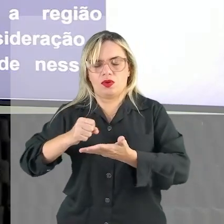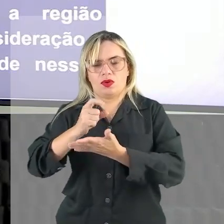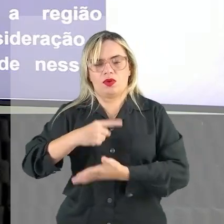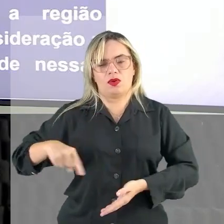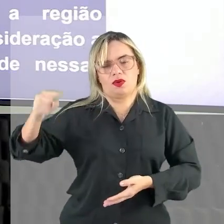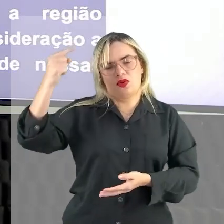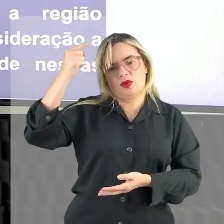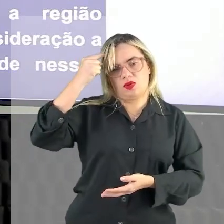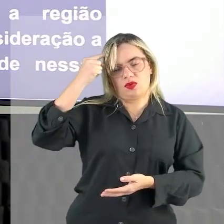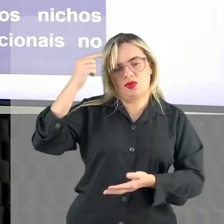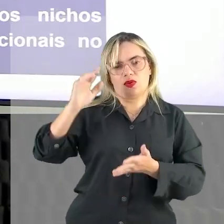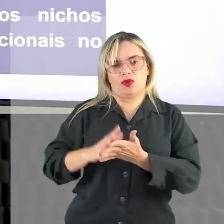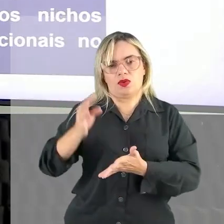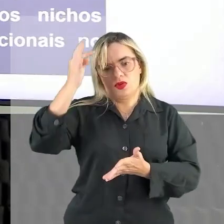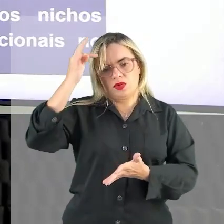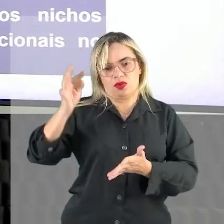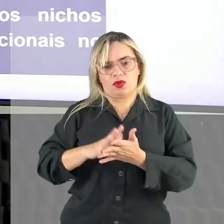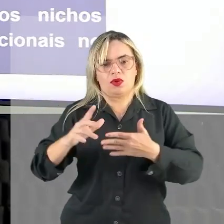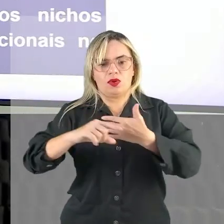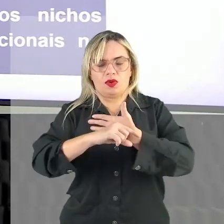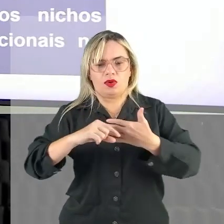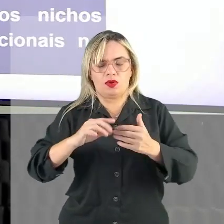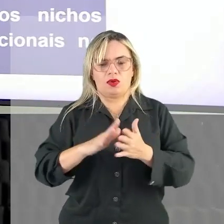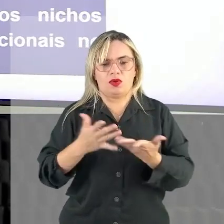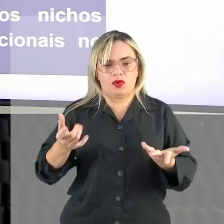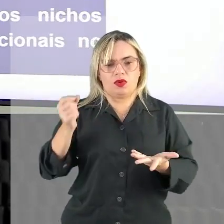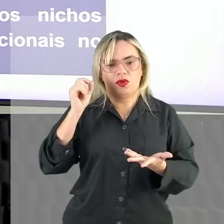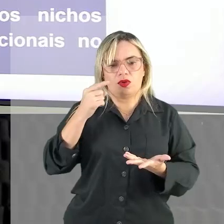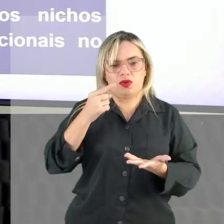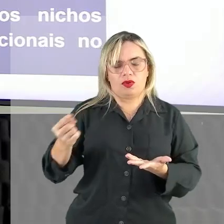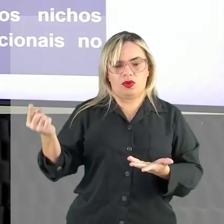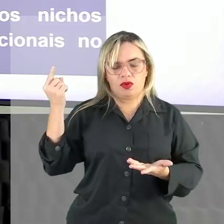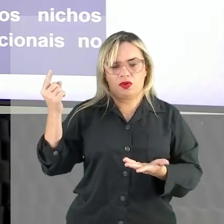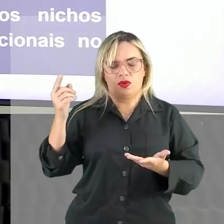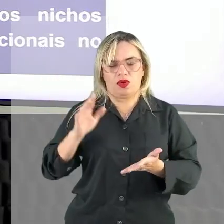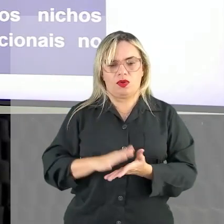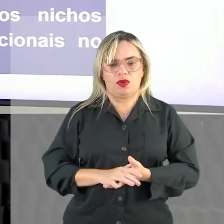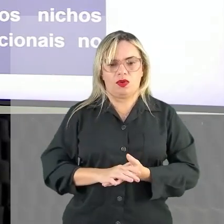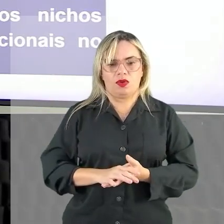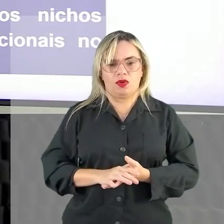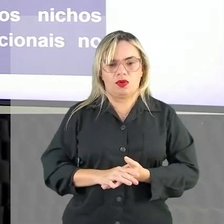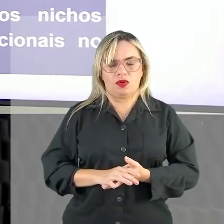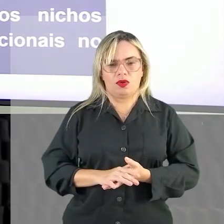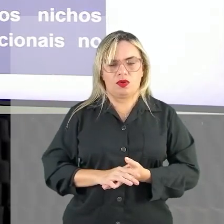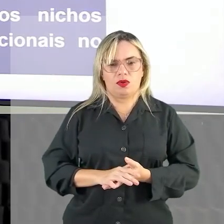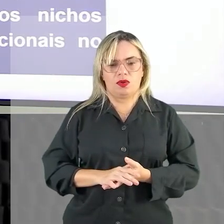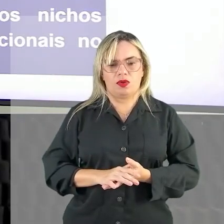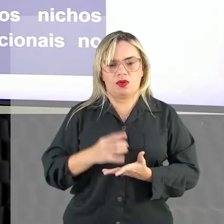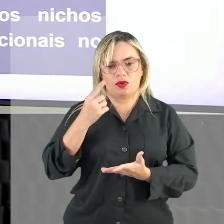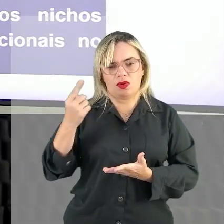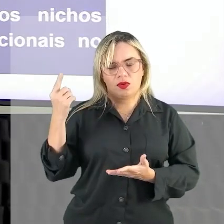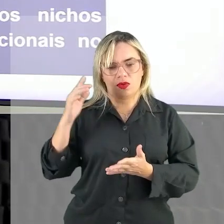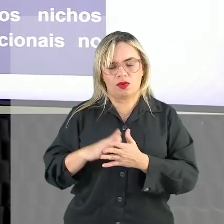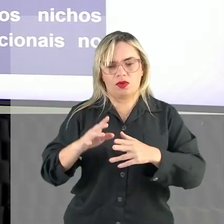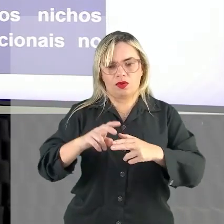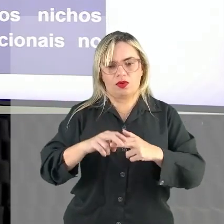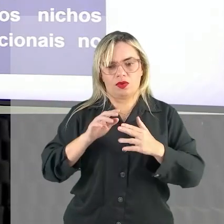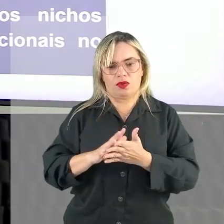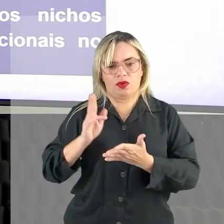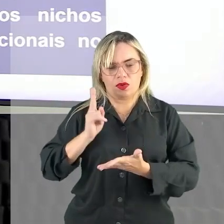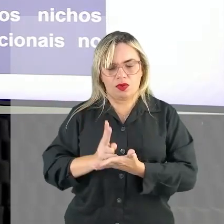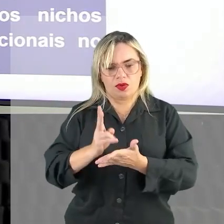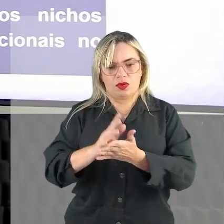pensamento desses autores. E aí, ó, desse modo, a parte final, a manutenção de ações as